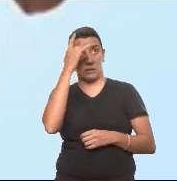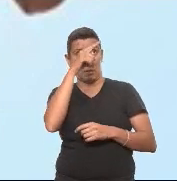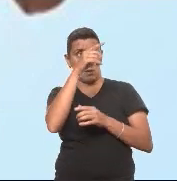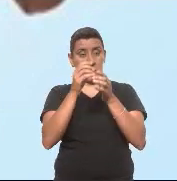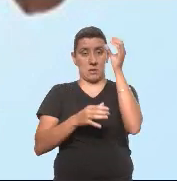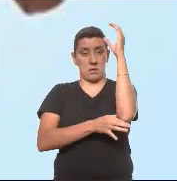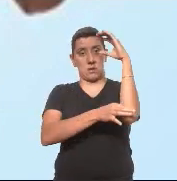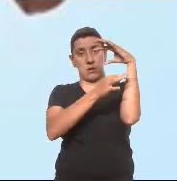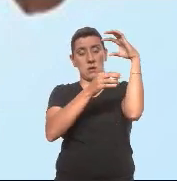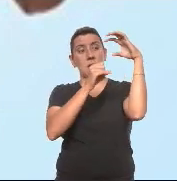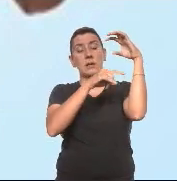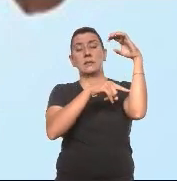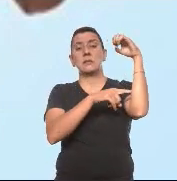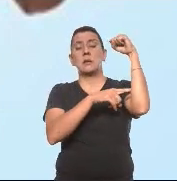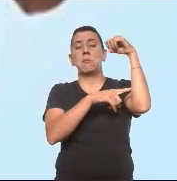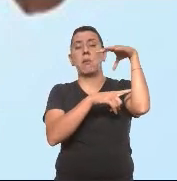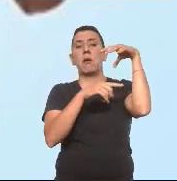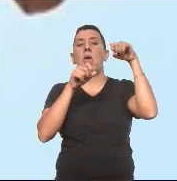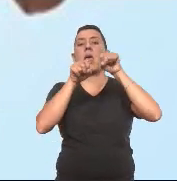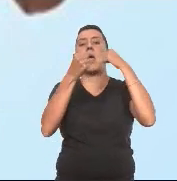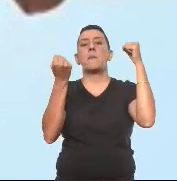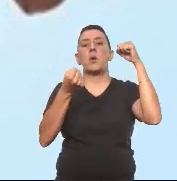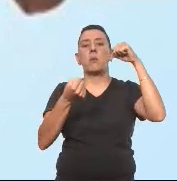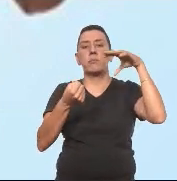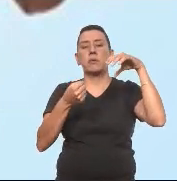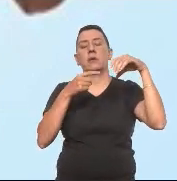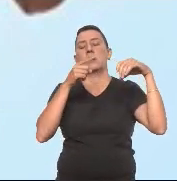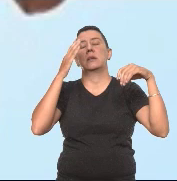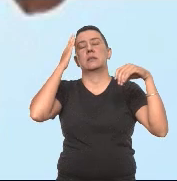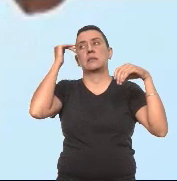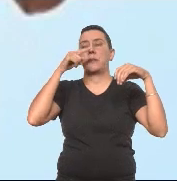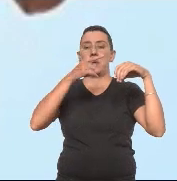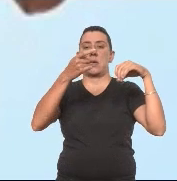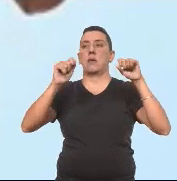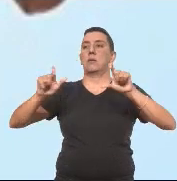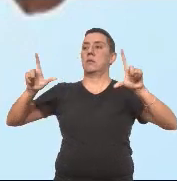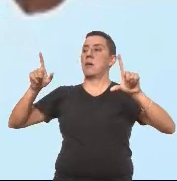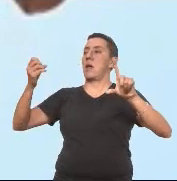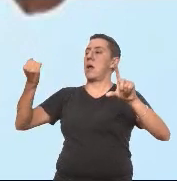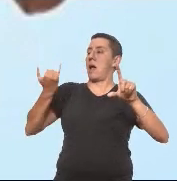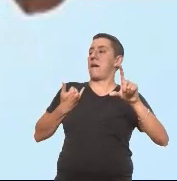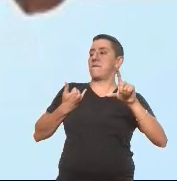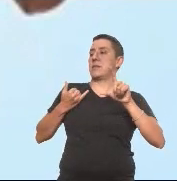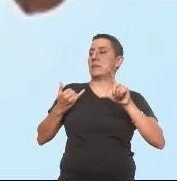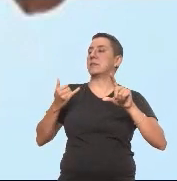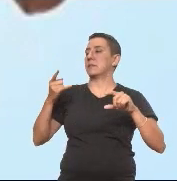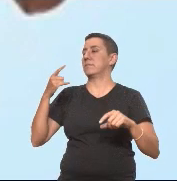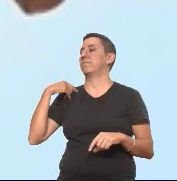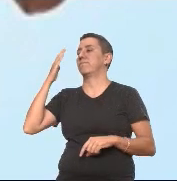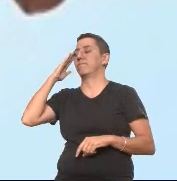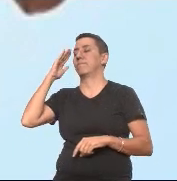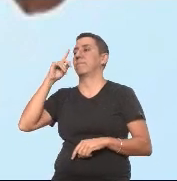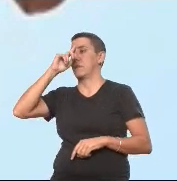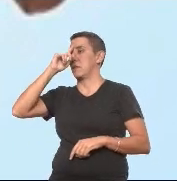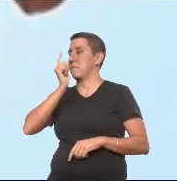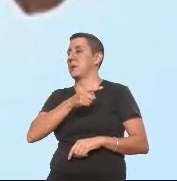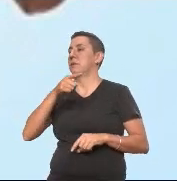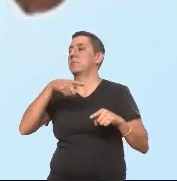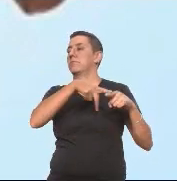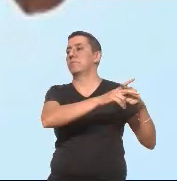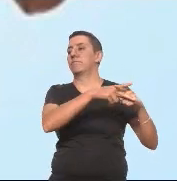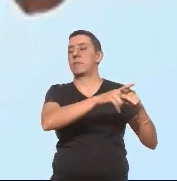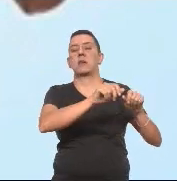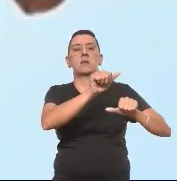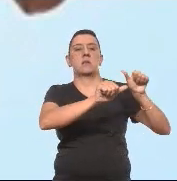posso Teve alguma falha de iluminação ou de algum outro serviço desses que eu mostrei ele vai gerar um alerta e rapidamente eu consigo mandar uma